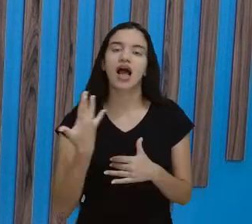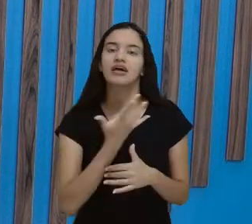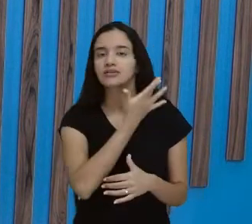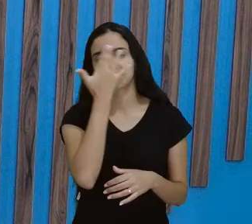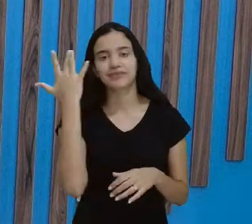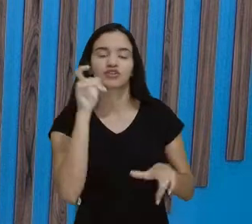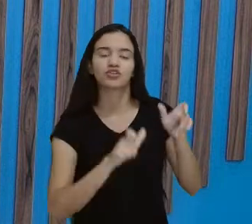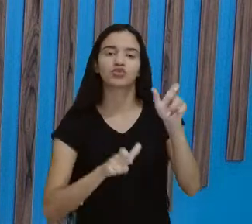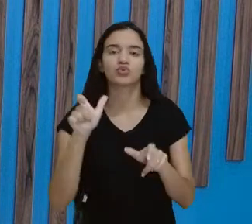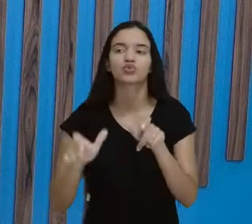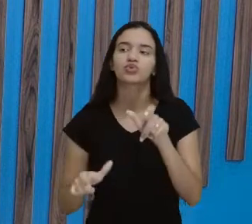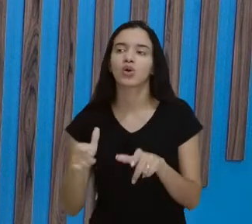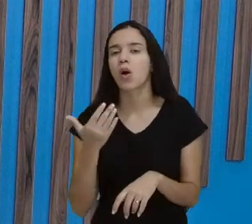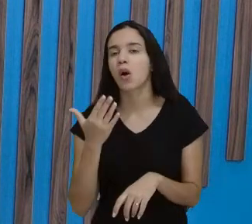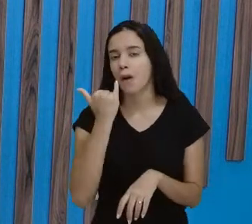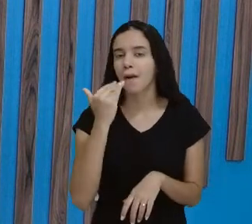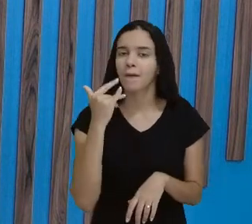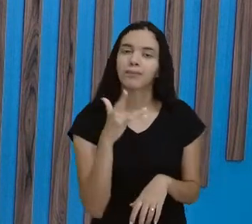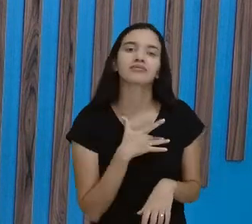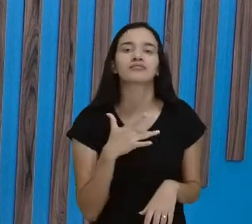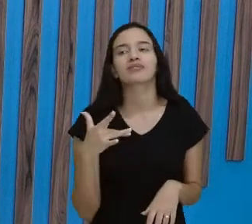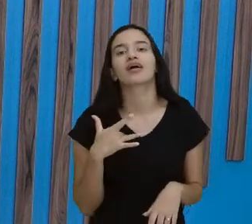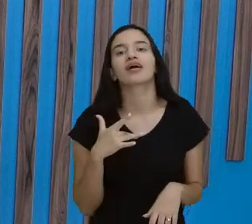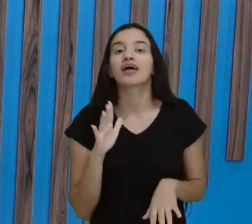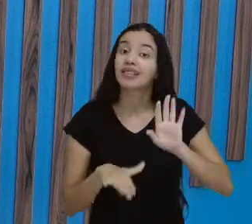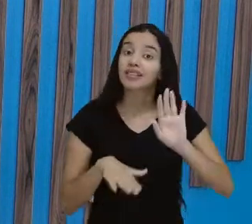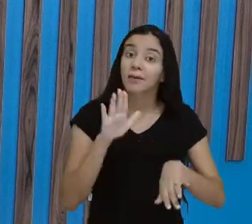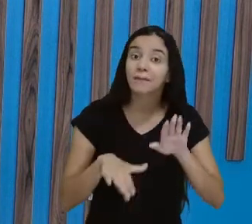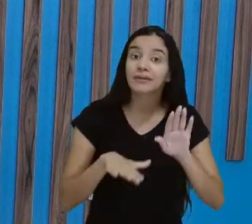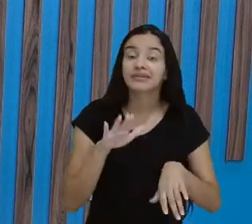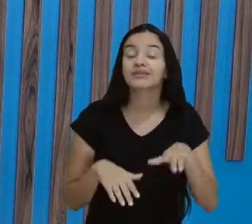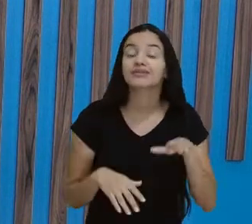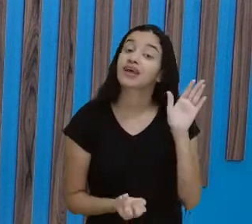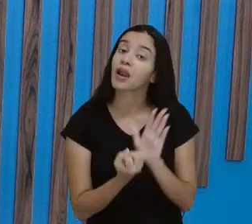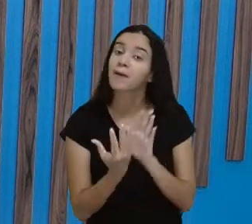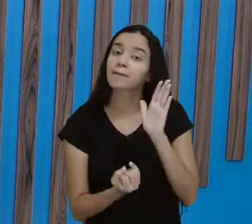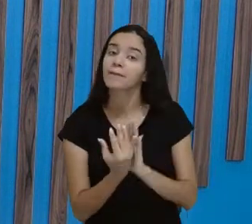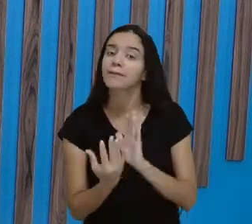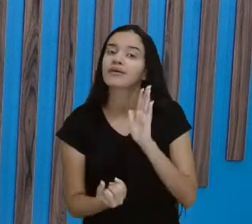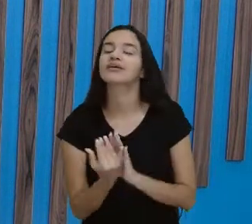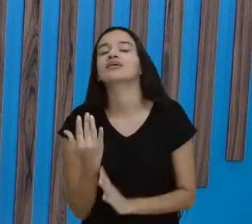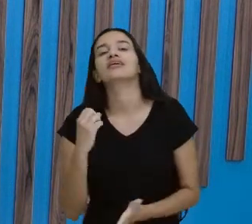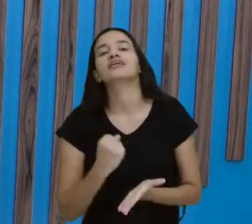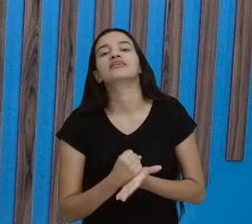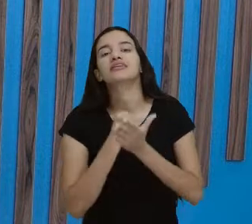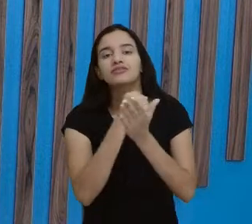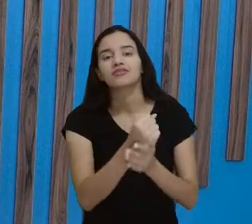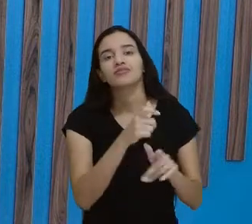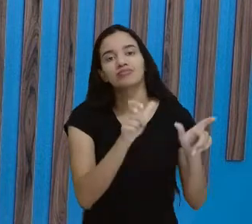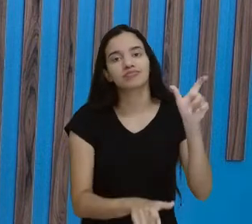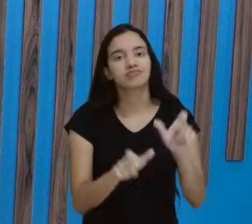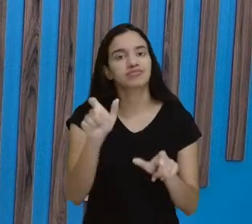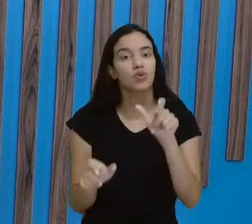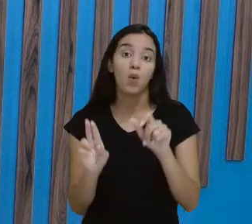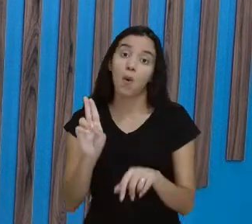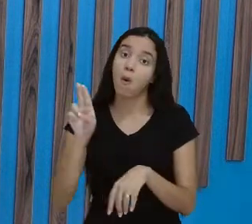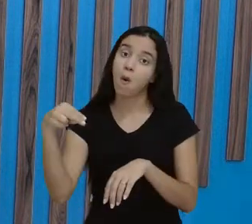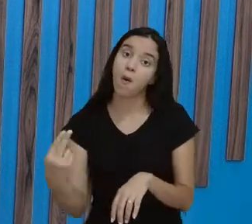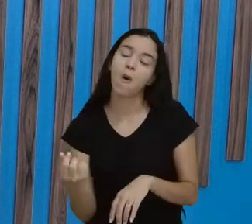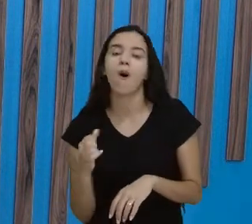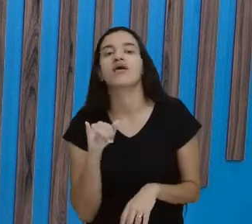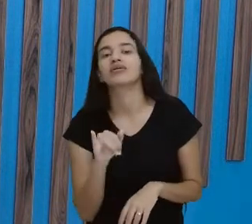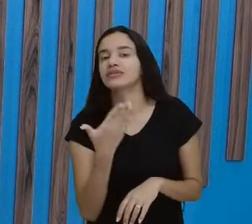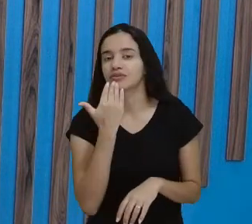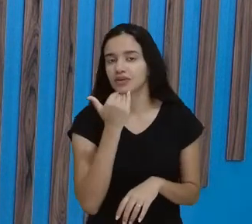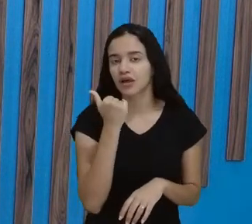a se alimentarem de forma saudável, né? Isso. Dependendo do que a sementeira produza, ela está ajudando muita gente aí. Ou até mesmo, se não